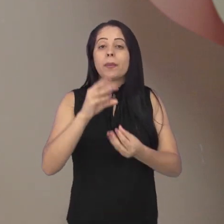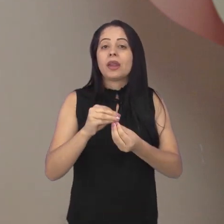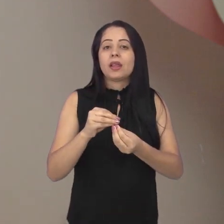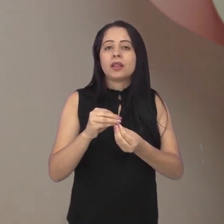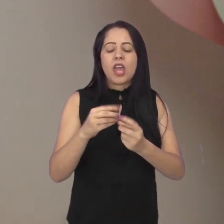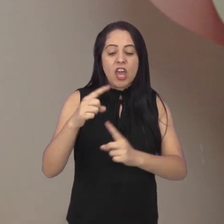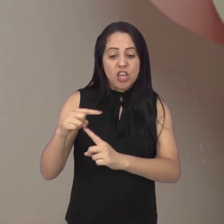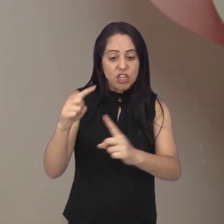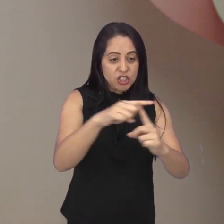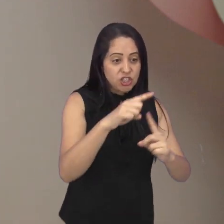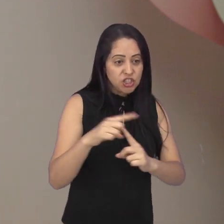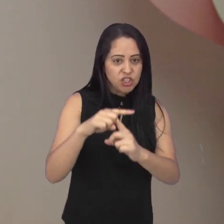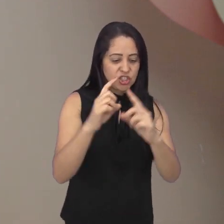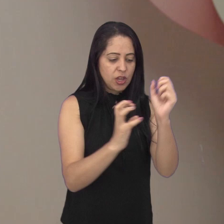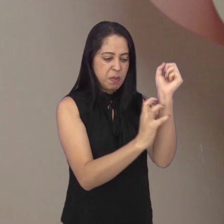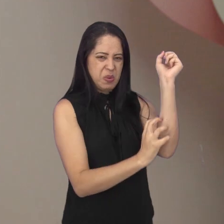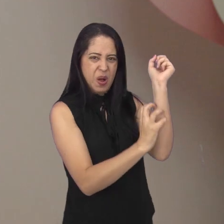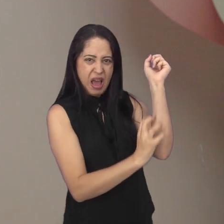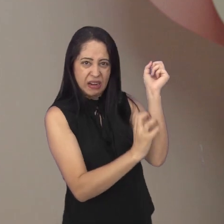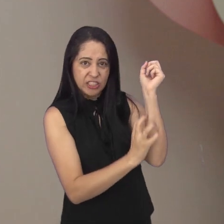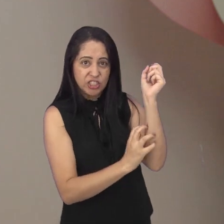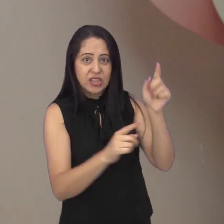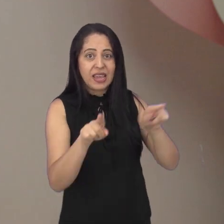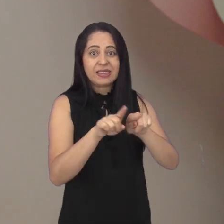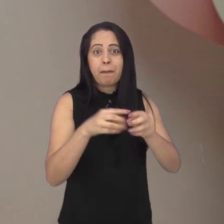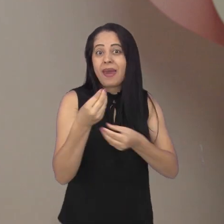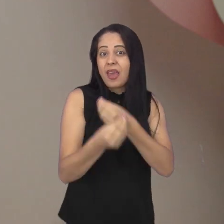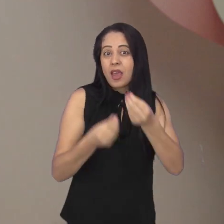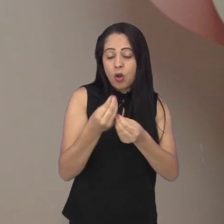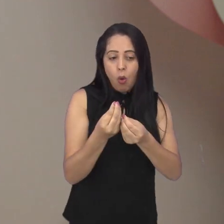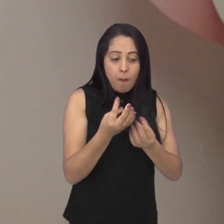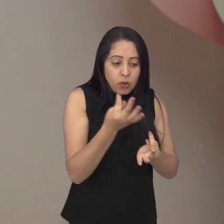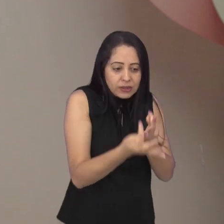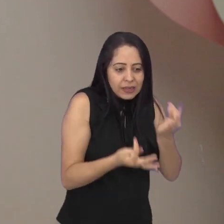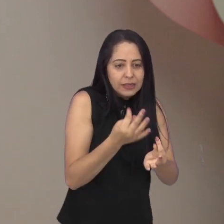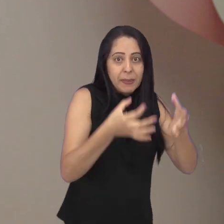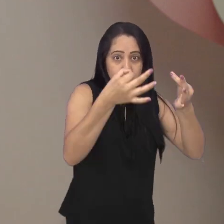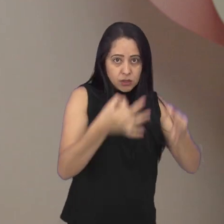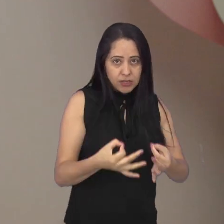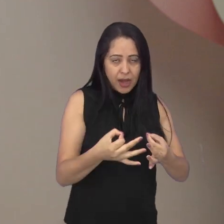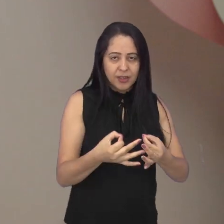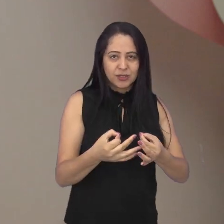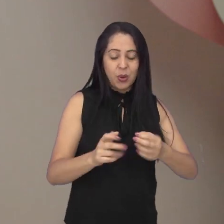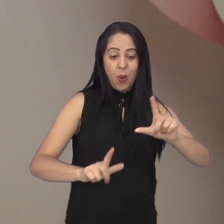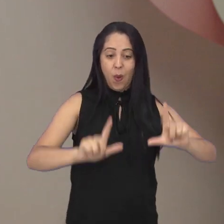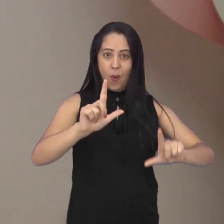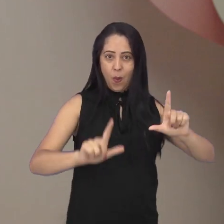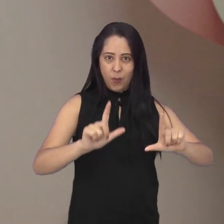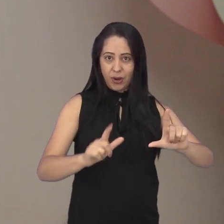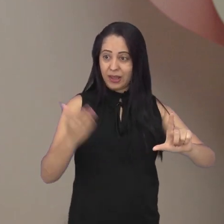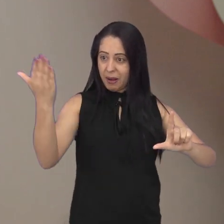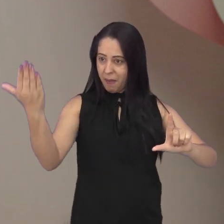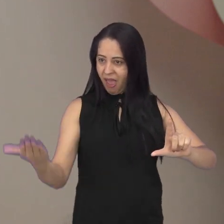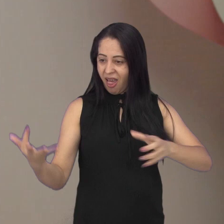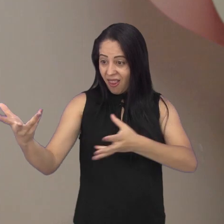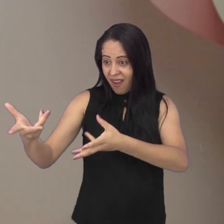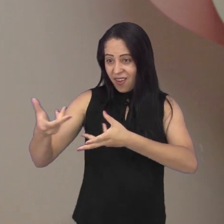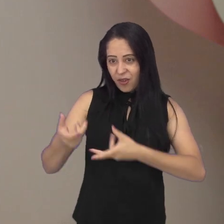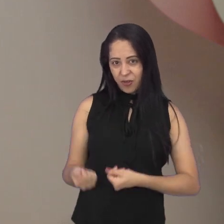alergias, tratamentos e principalmente como prevenir, o De Bem com Você de hoje recebe a alergista